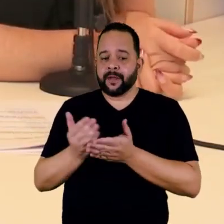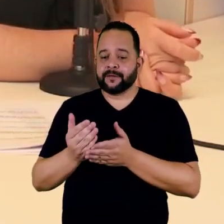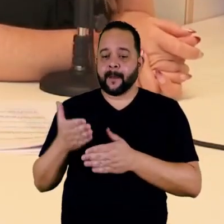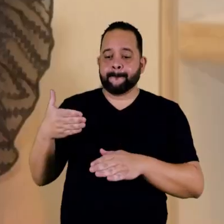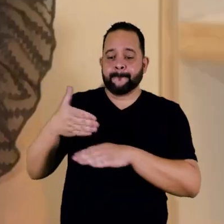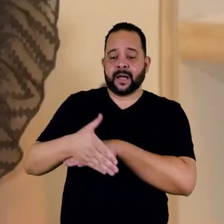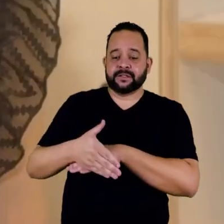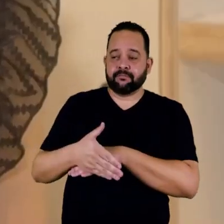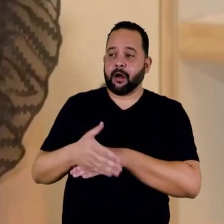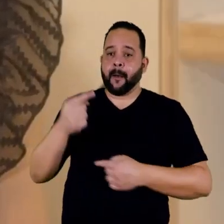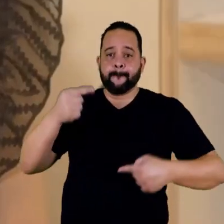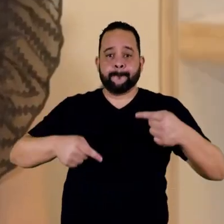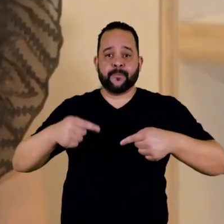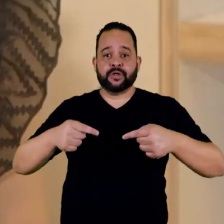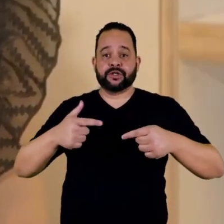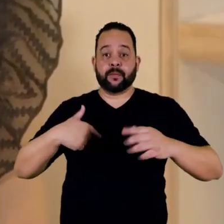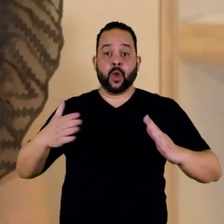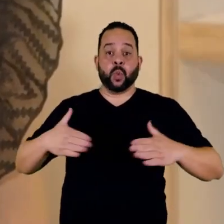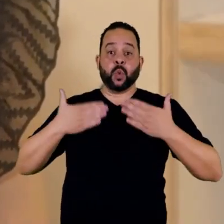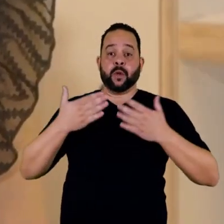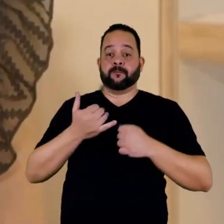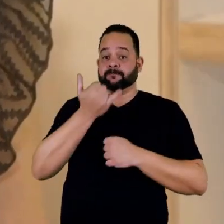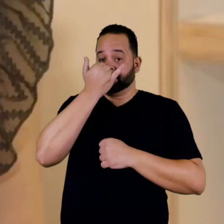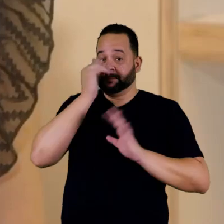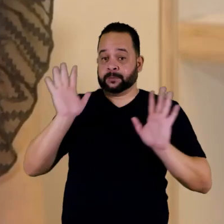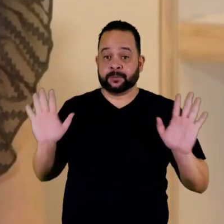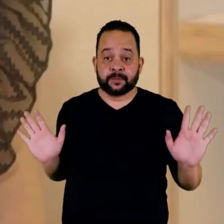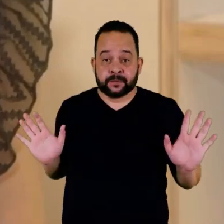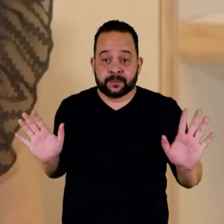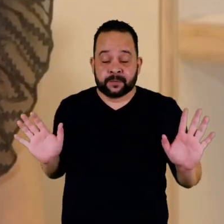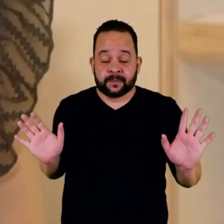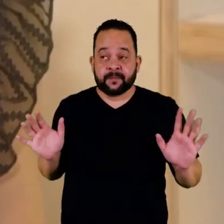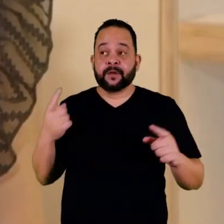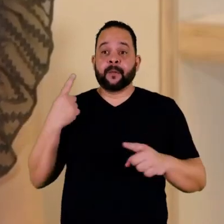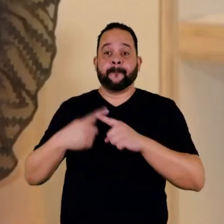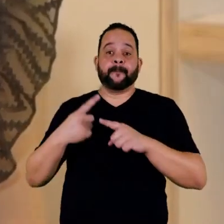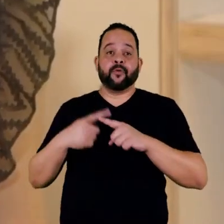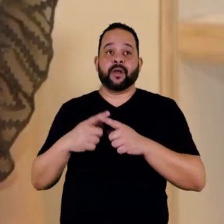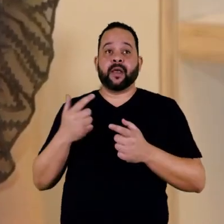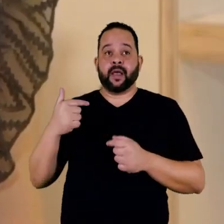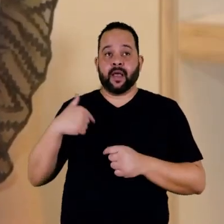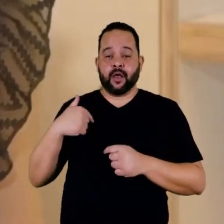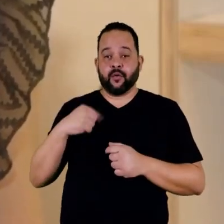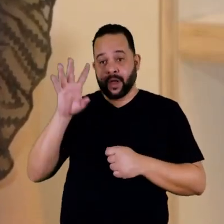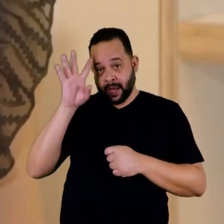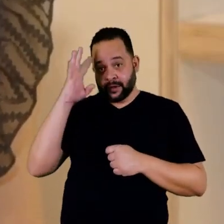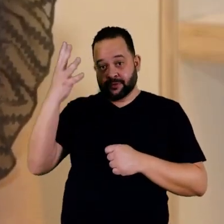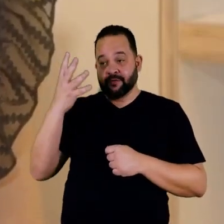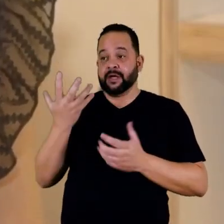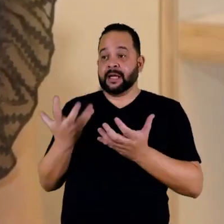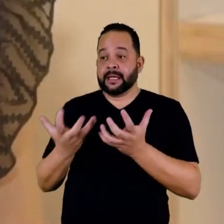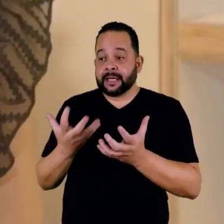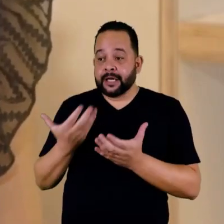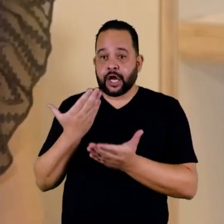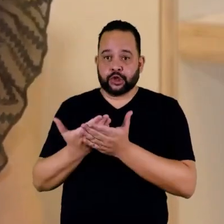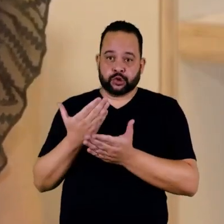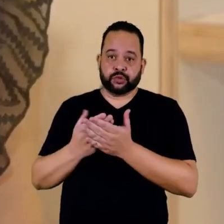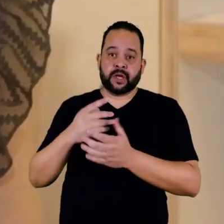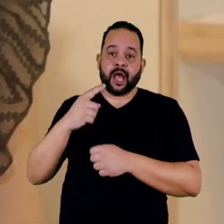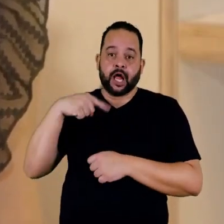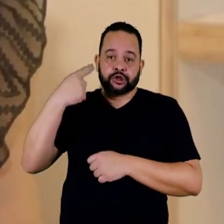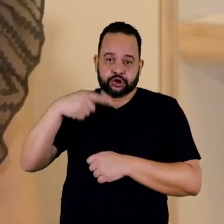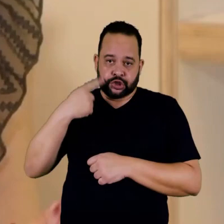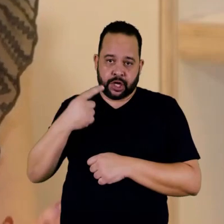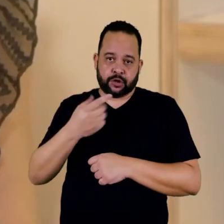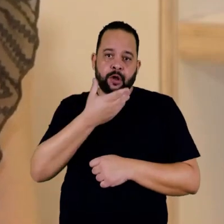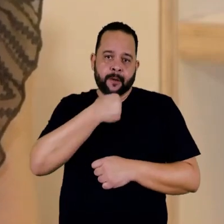política muito sem querer eh quando eu terminei o magistério eh eu resolvi eu queria fazer direito e meu pai